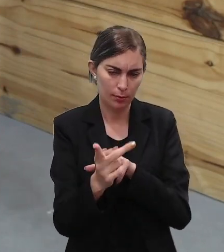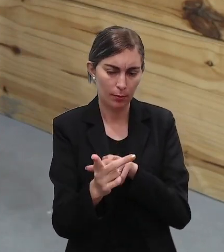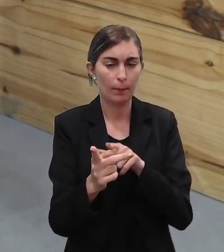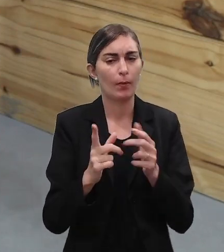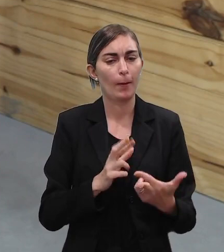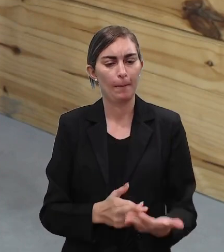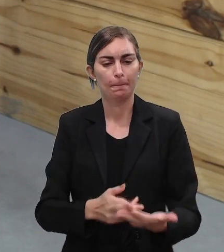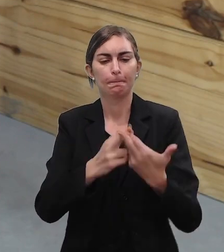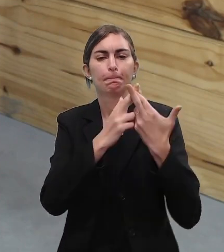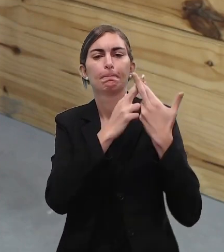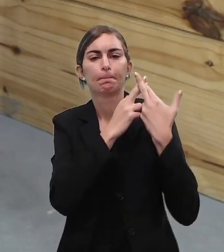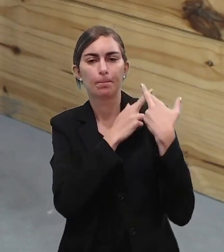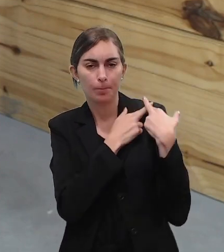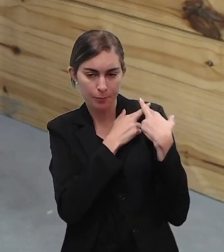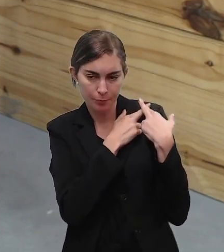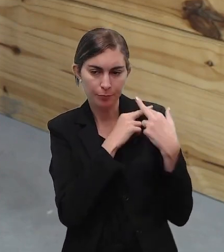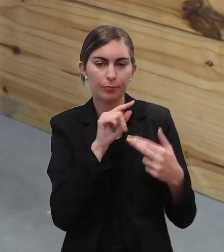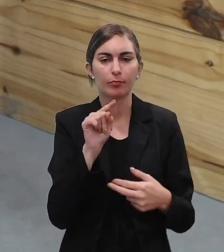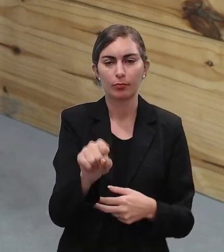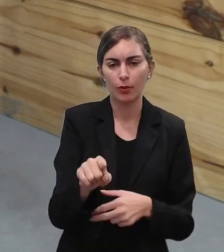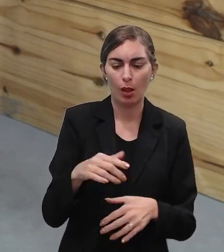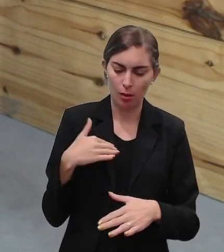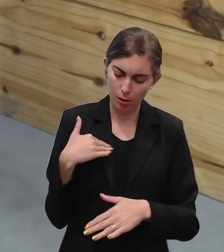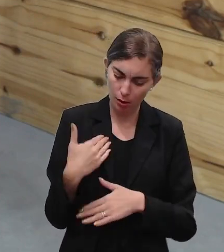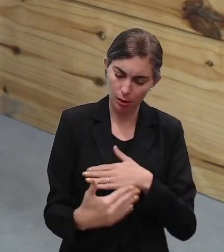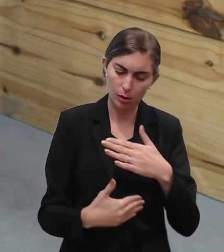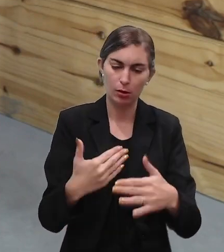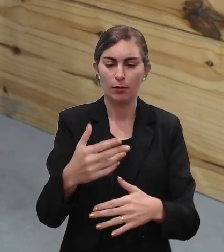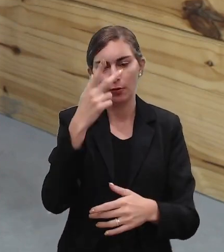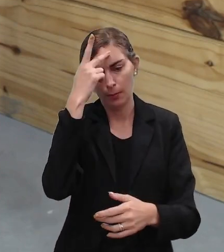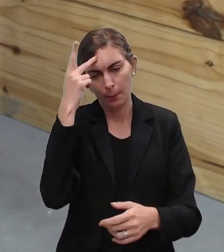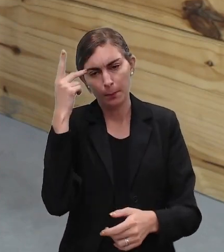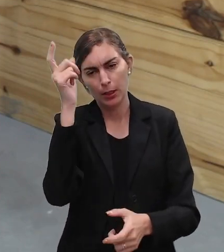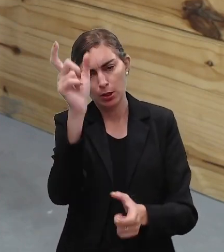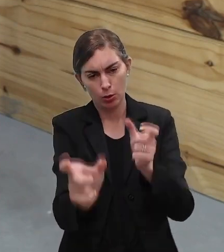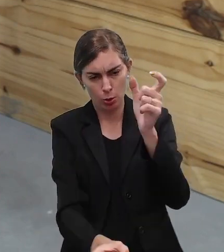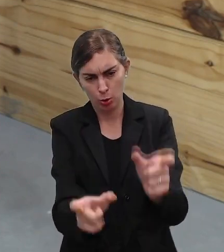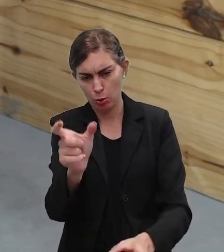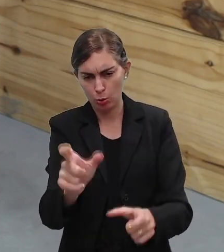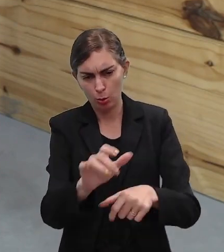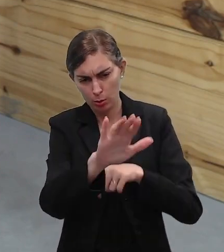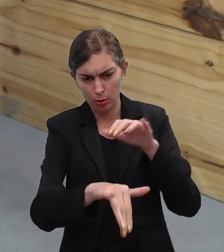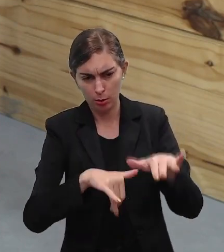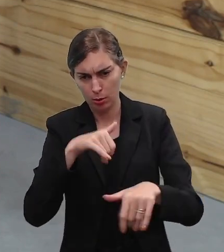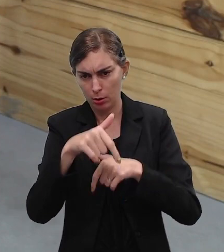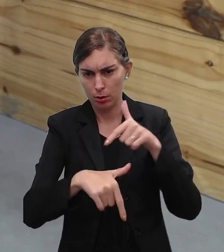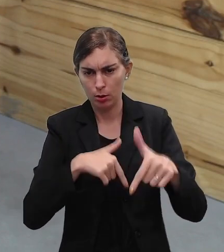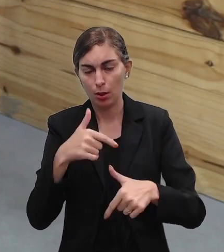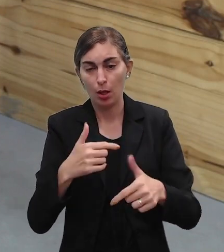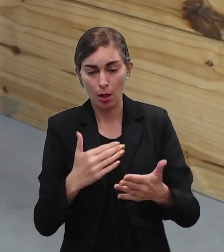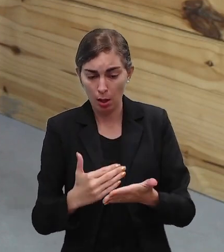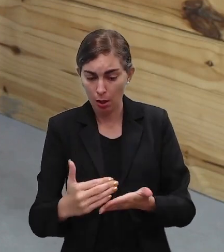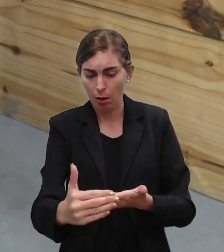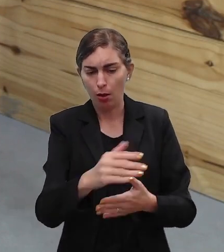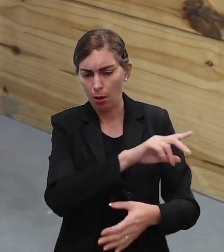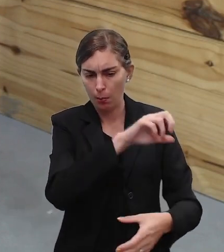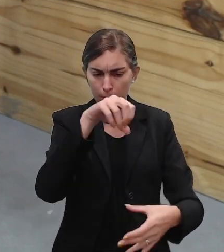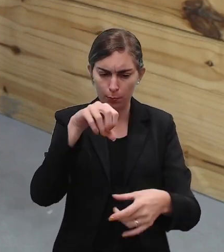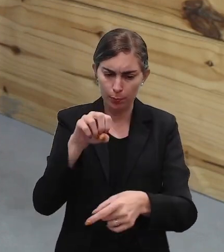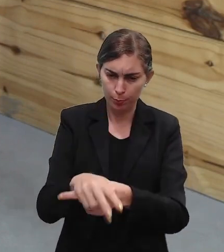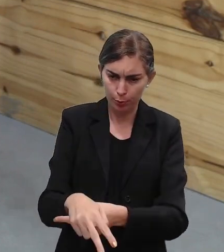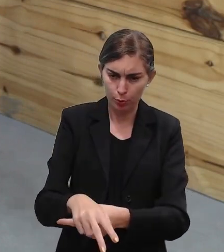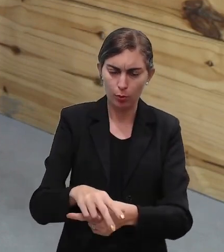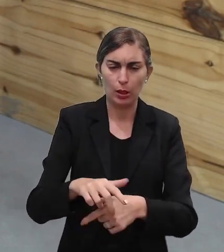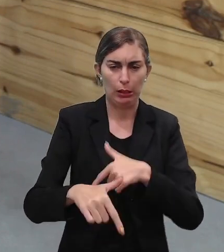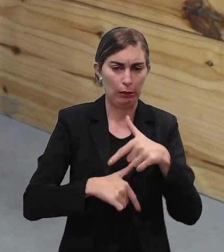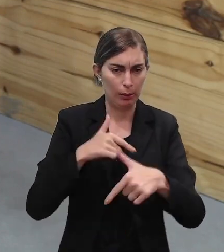a responsabilidade de desenvolver essas pessoas já captadas, para que a partir do momento em que ela for agregada à